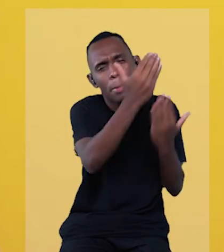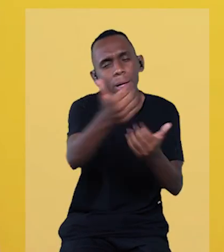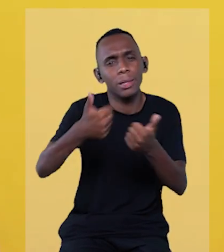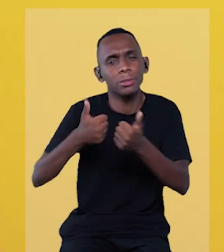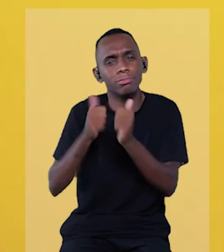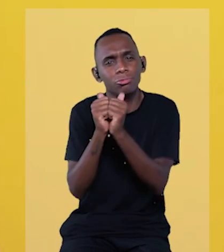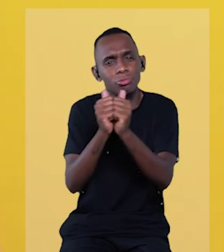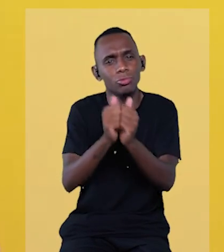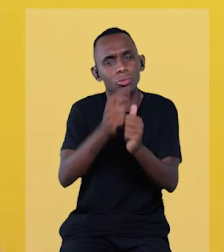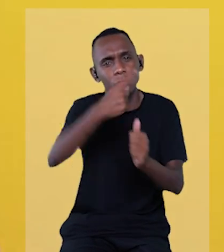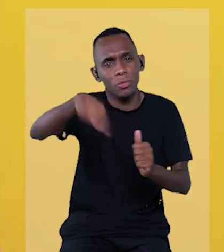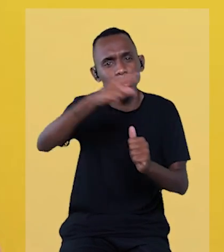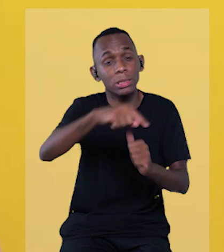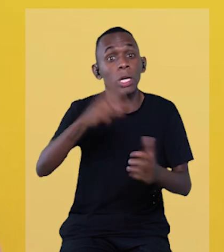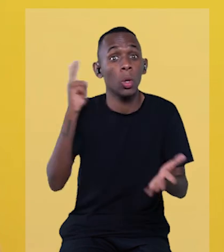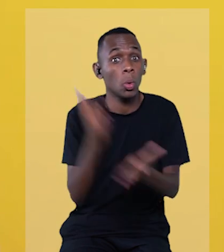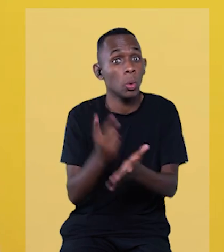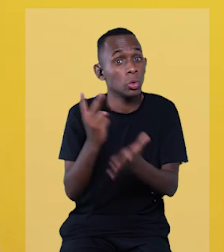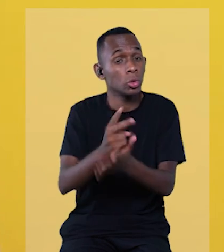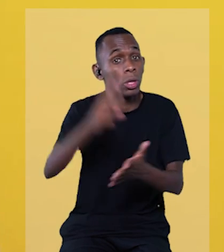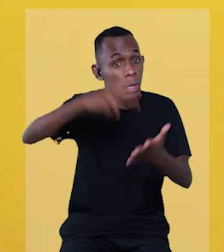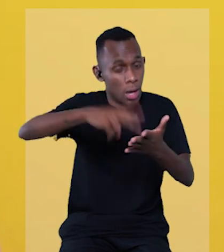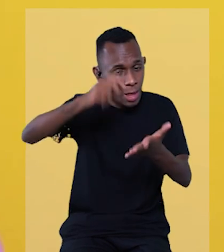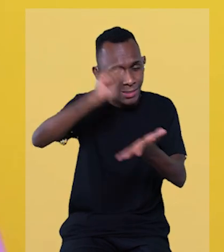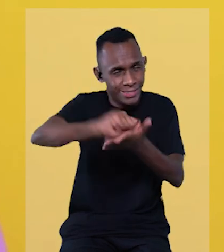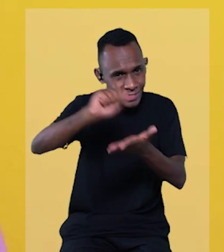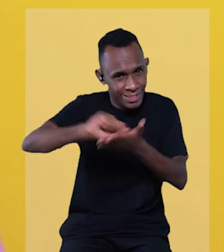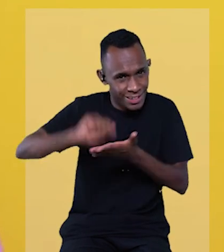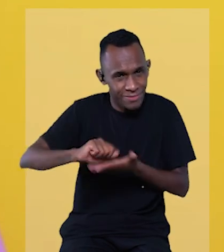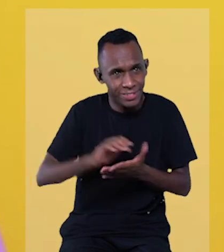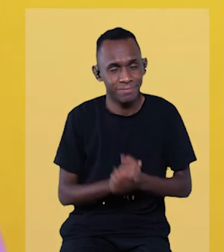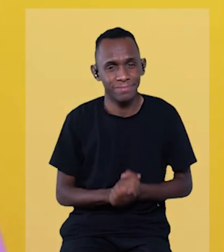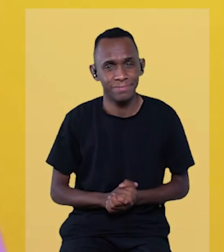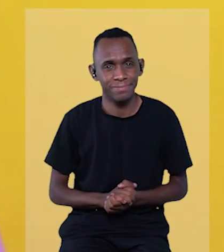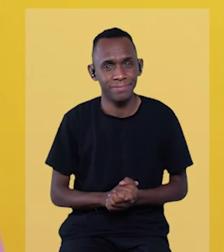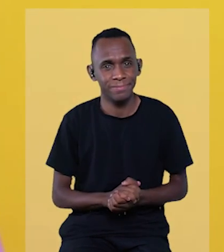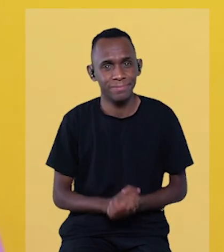Então é isso, muito obrigada pela companhia, siga lendo e escrevendo.